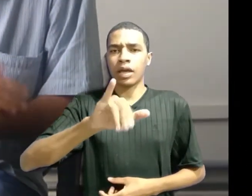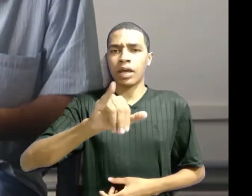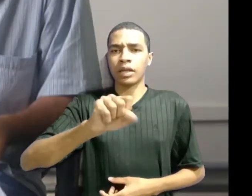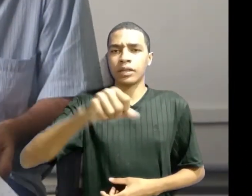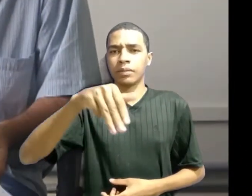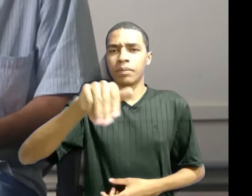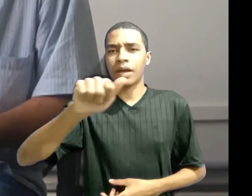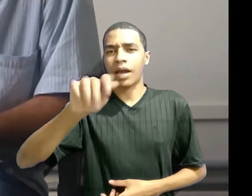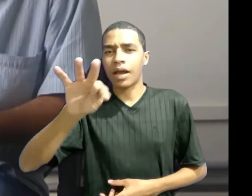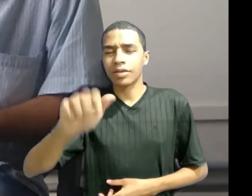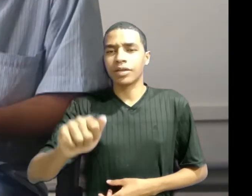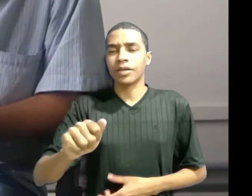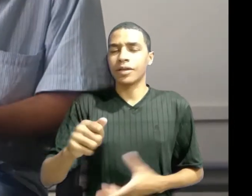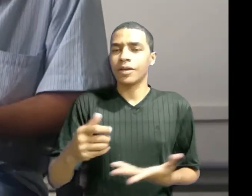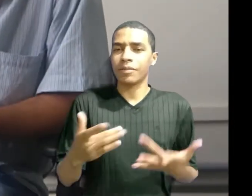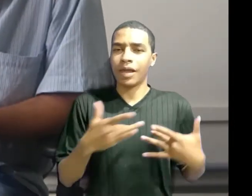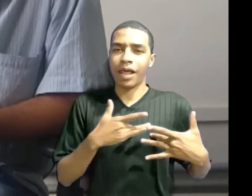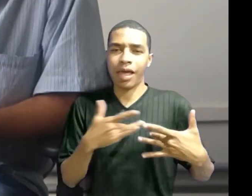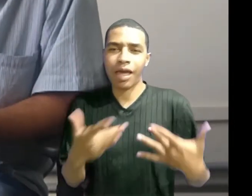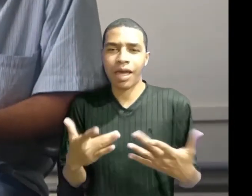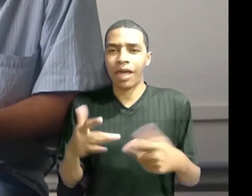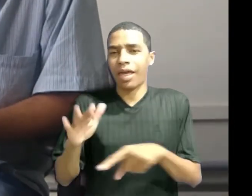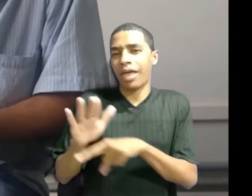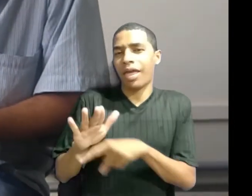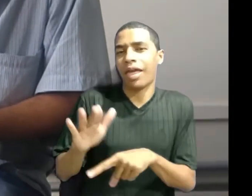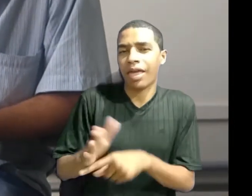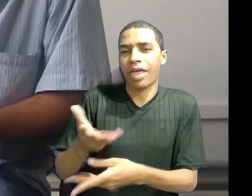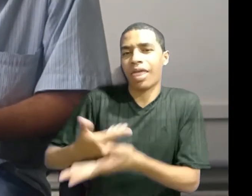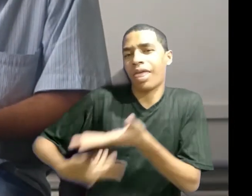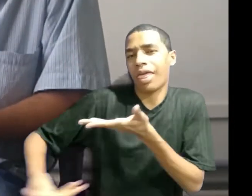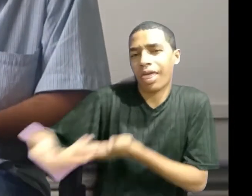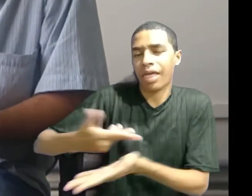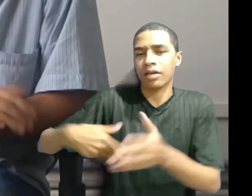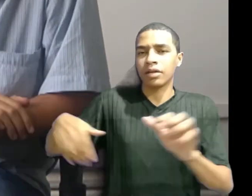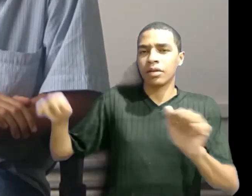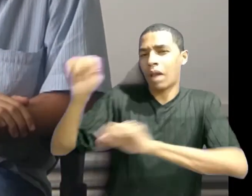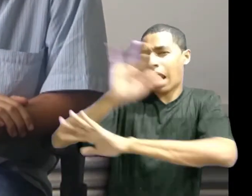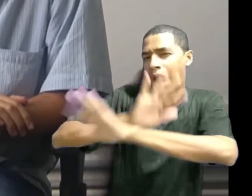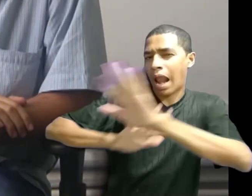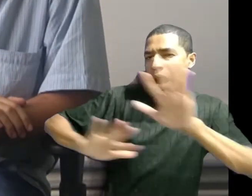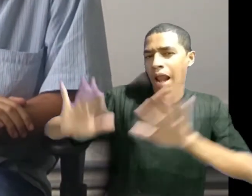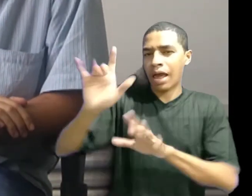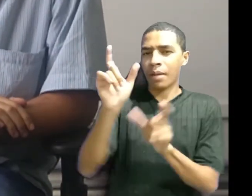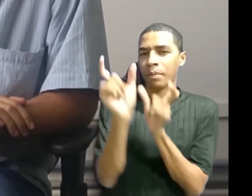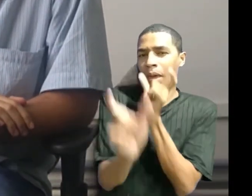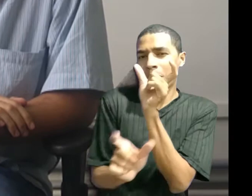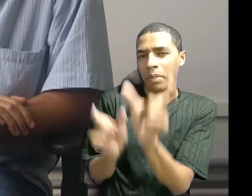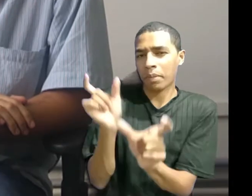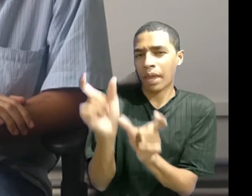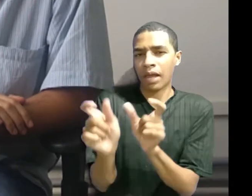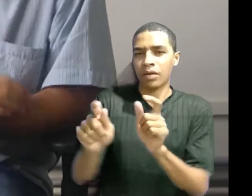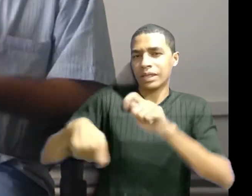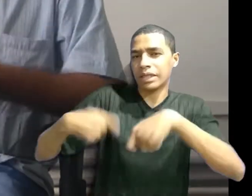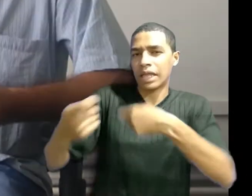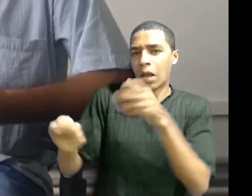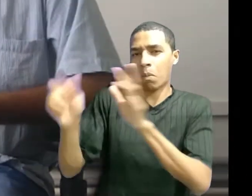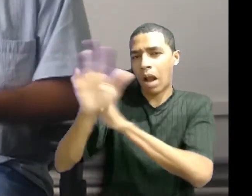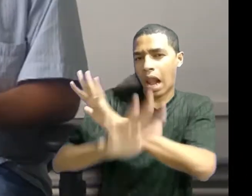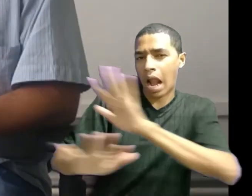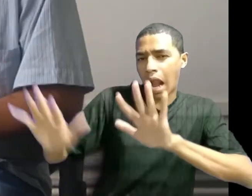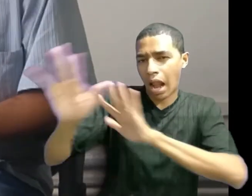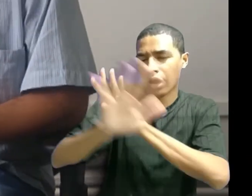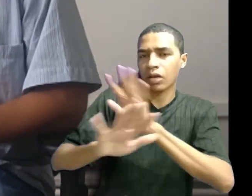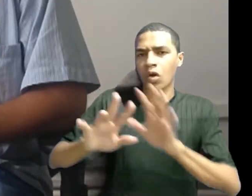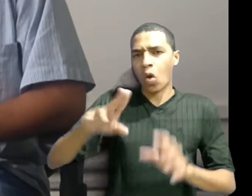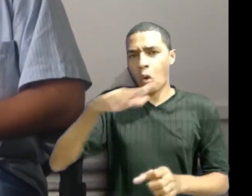é pelo carisma, pela demagogia, pelo convencimento das palavras, né? Pela força,